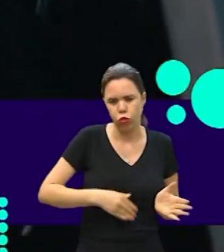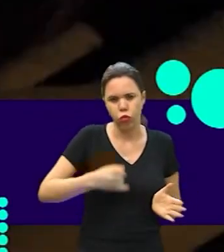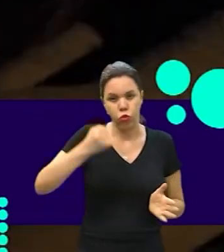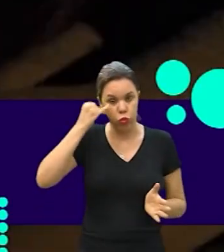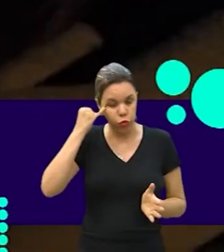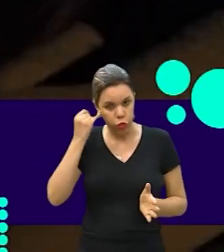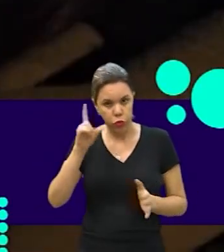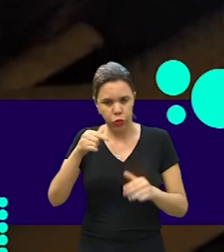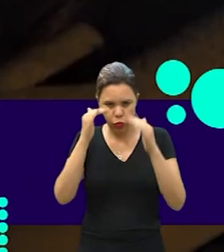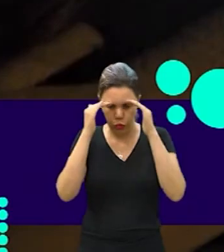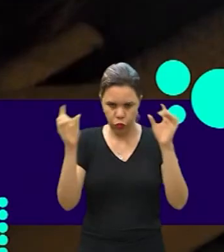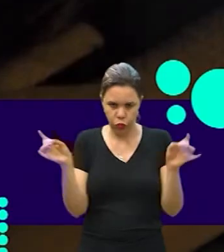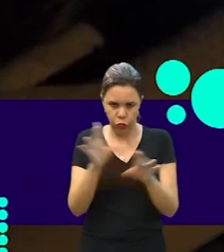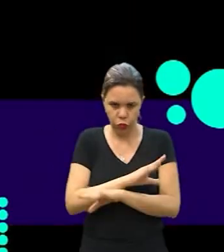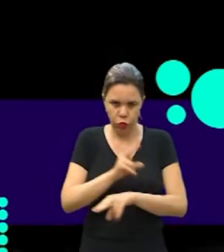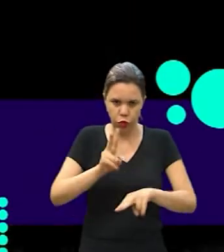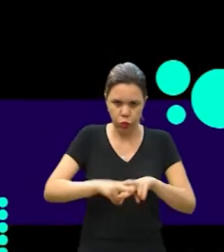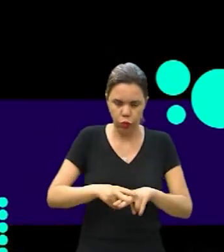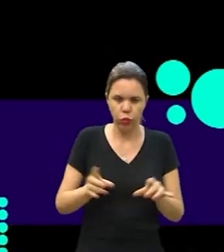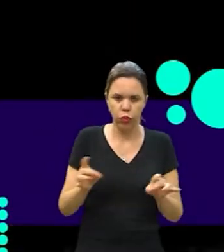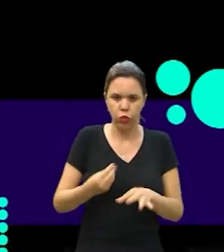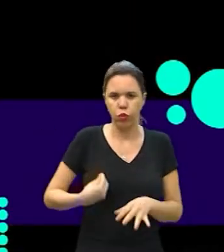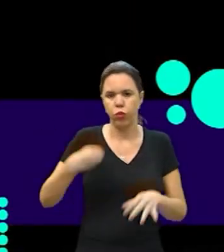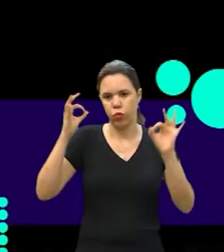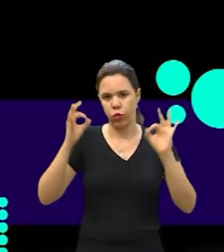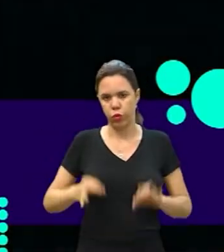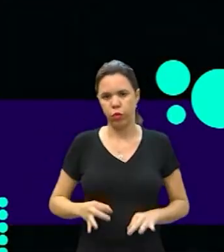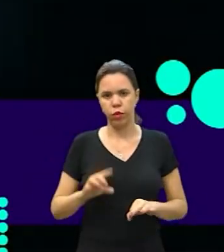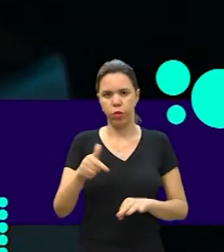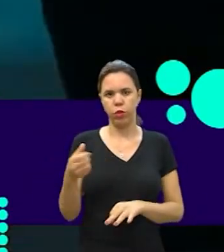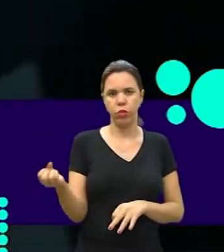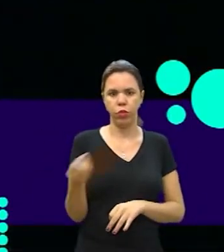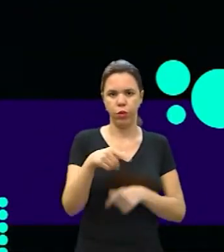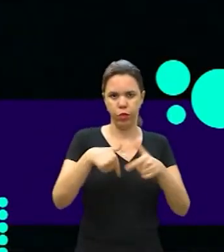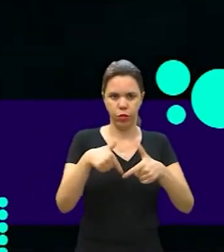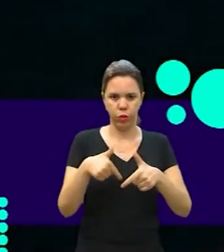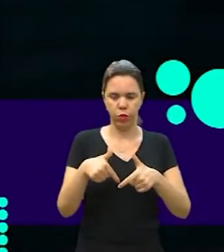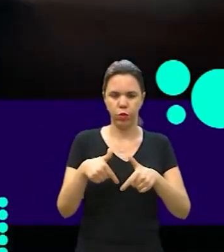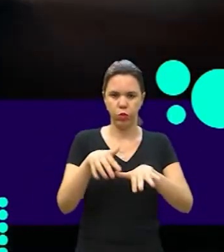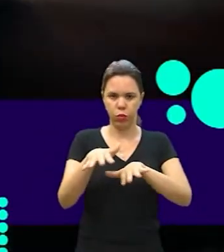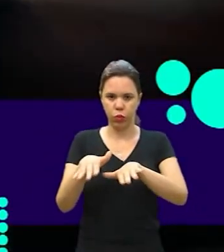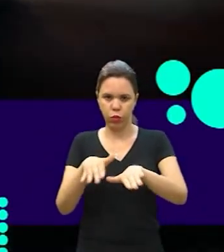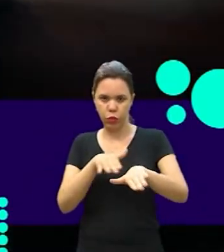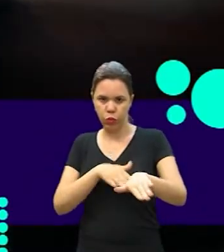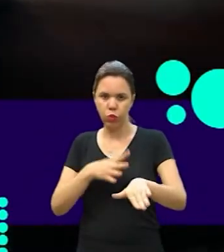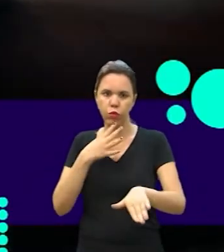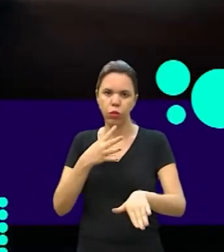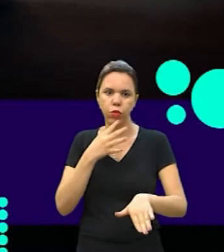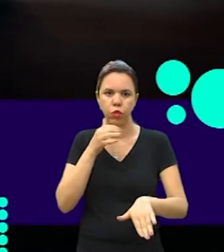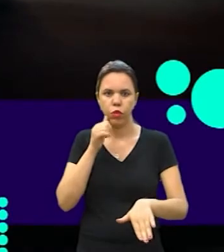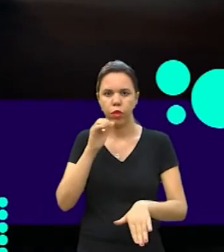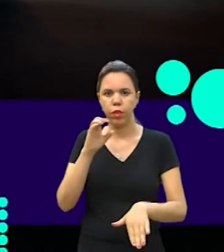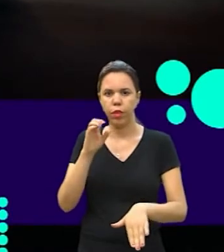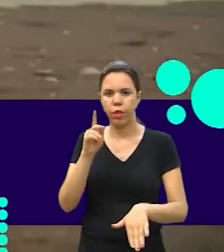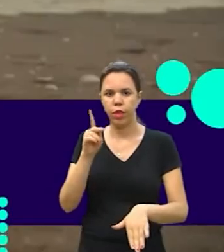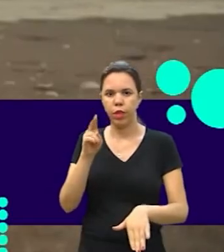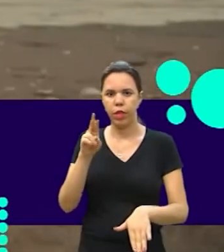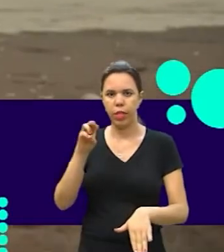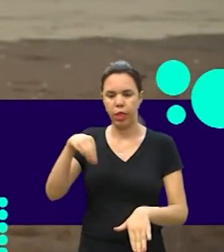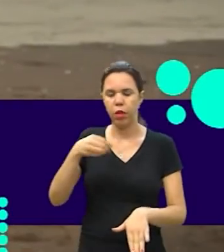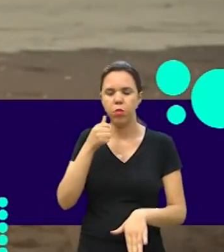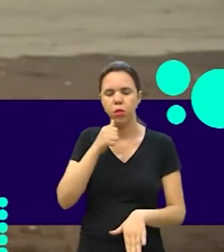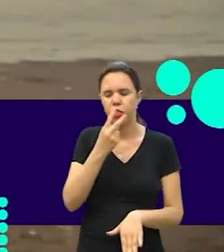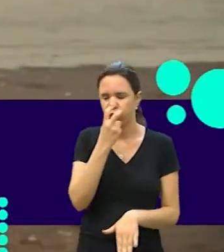na prisão, tenta levar a vida de forma correta. Em seu novo emprego no estacionamento, ele conhece Akari, uma